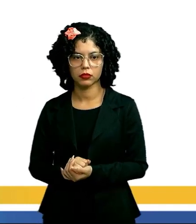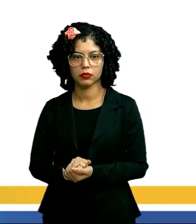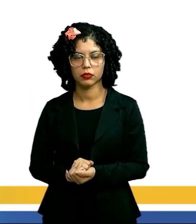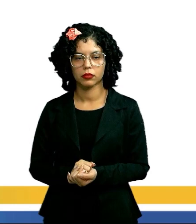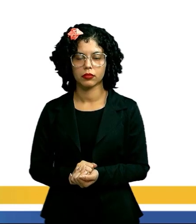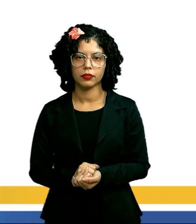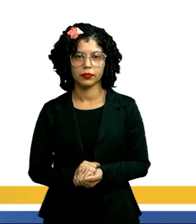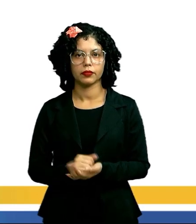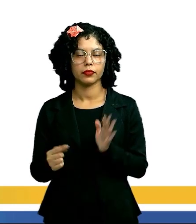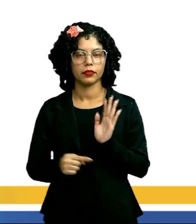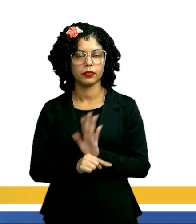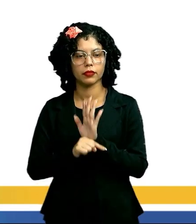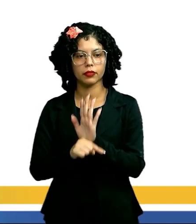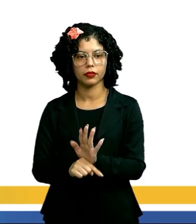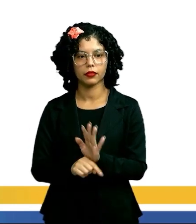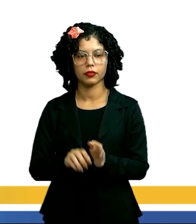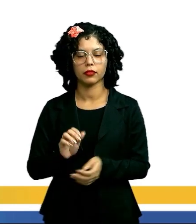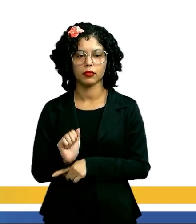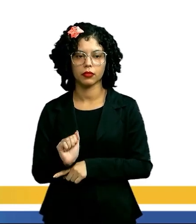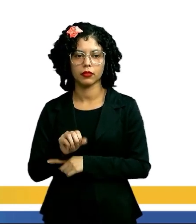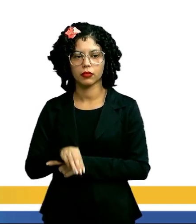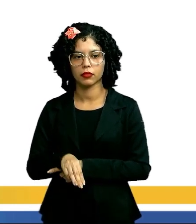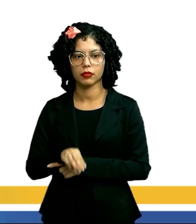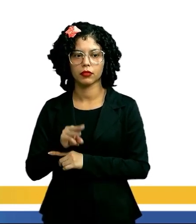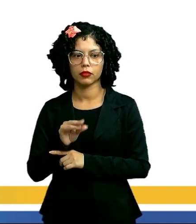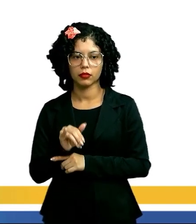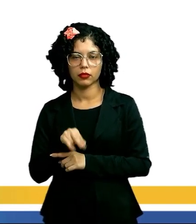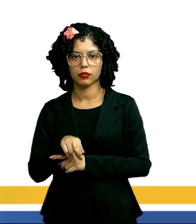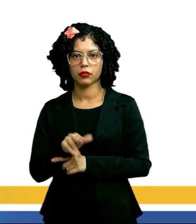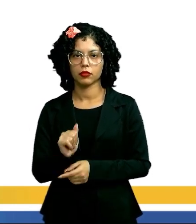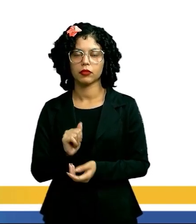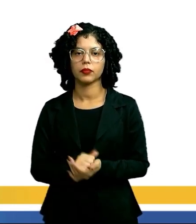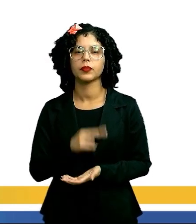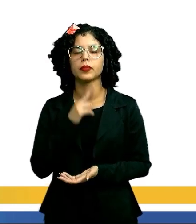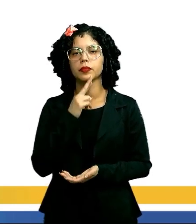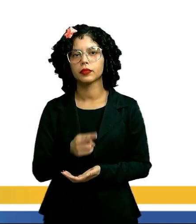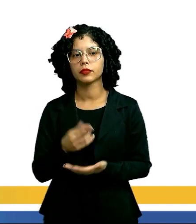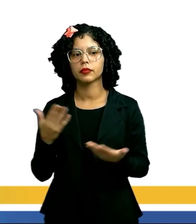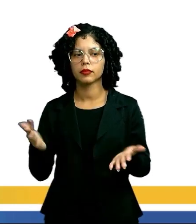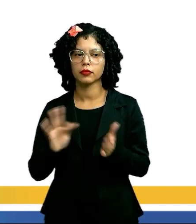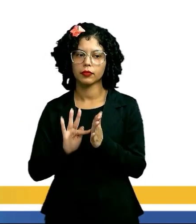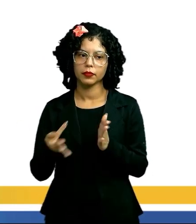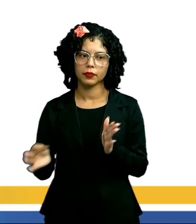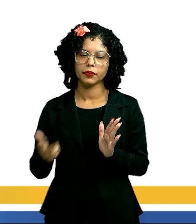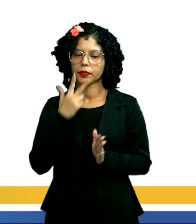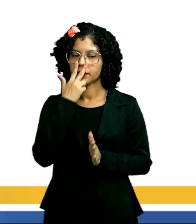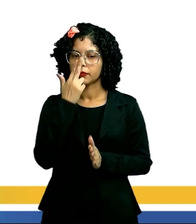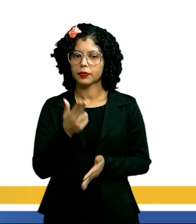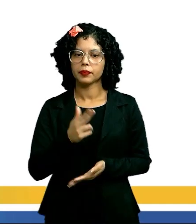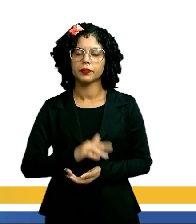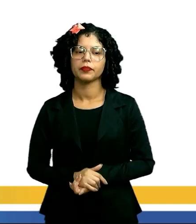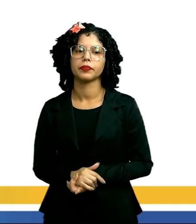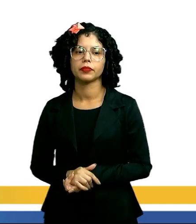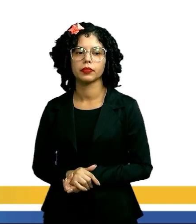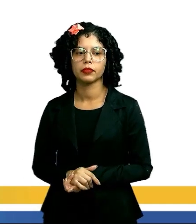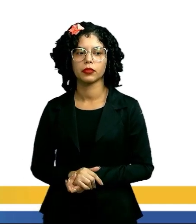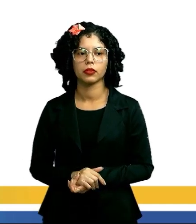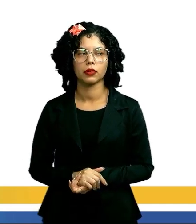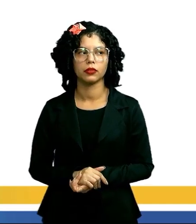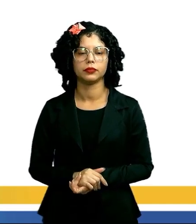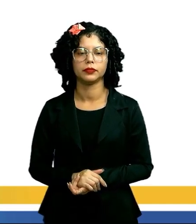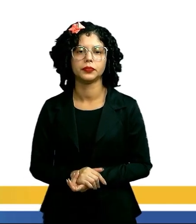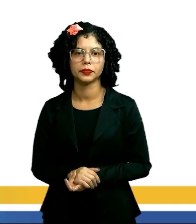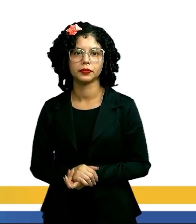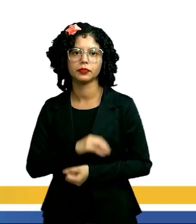outros ciclos, representam a função amina. Então, está aí as nossas funções amina e amida na molécula